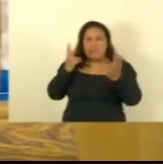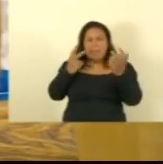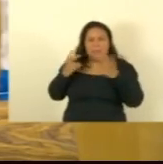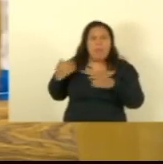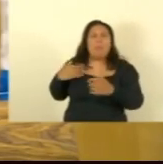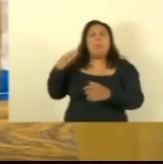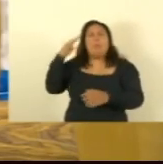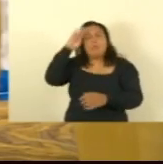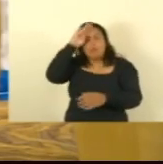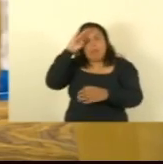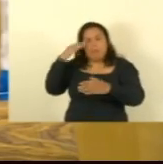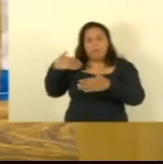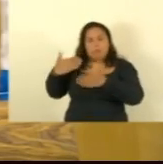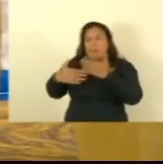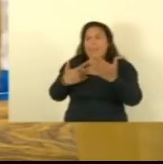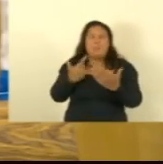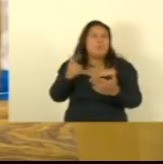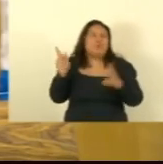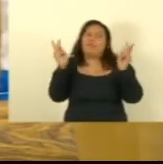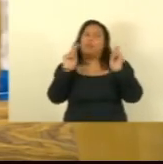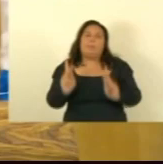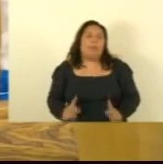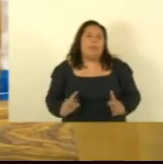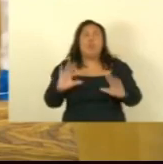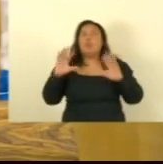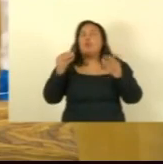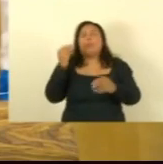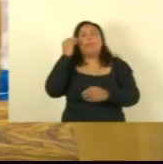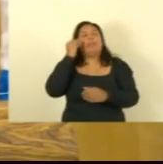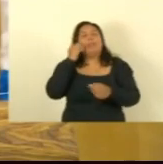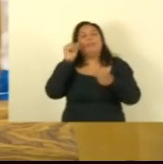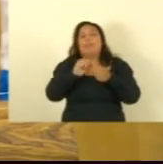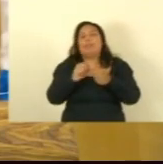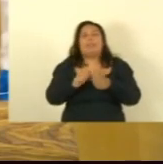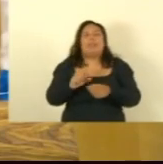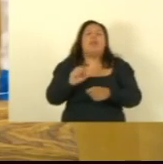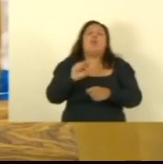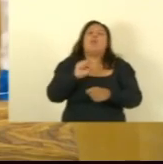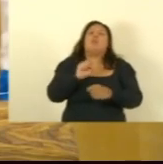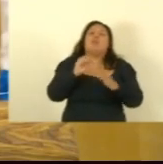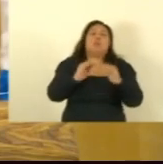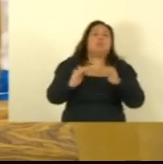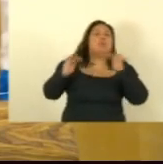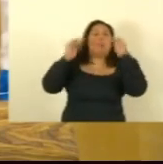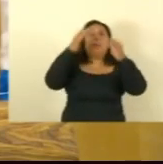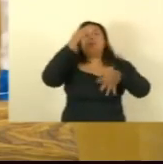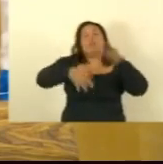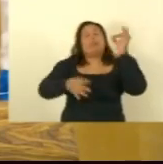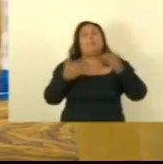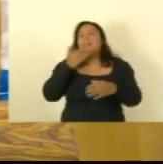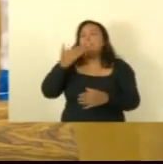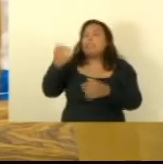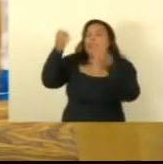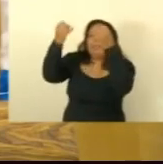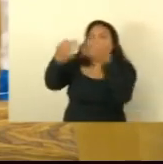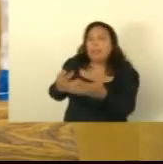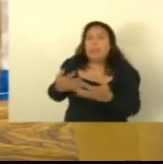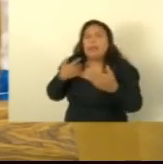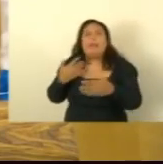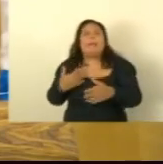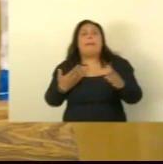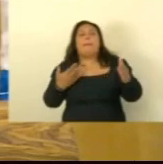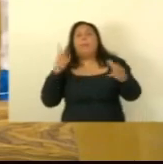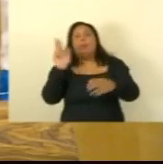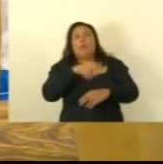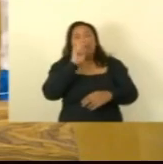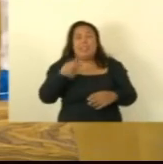e o presidente não tinha paz. Tudo que ele tentava fazer, o Supremo pedia explicação ou o Supremo barrava. A gente